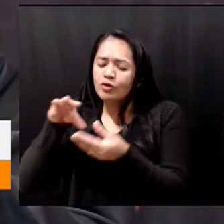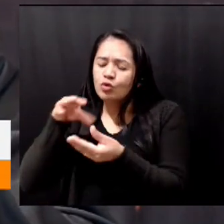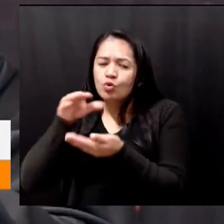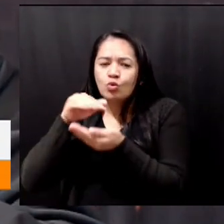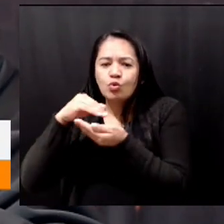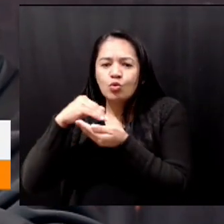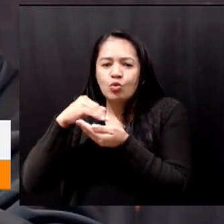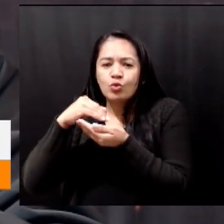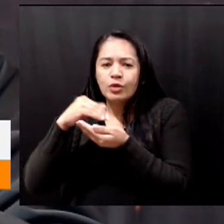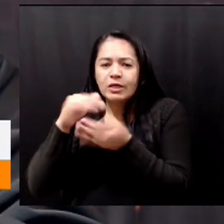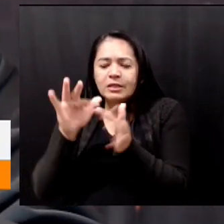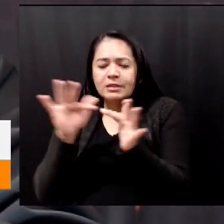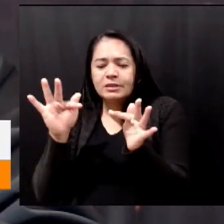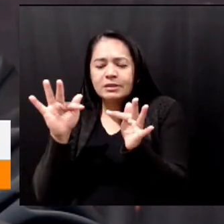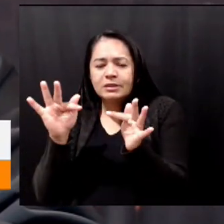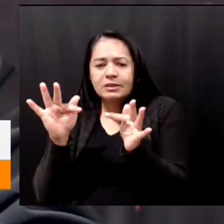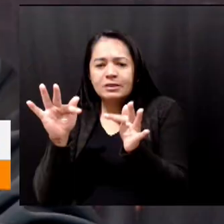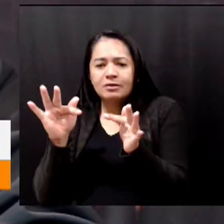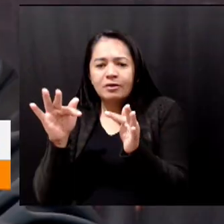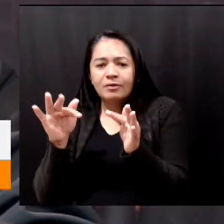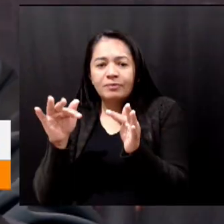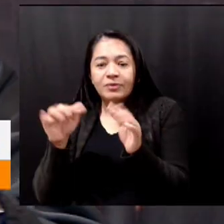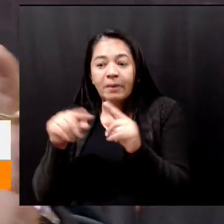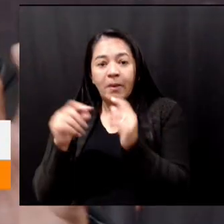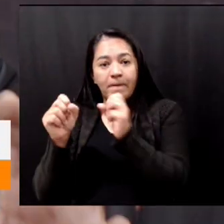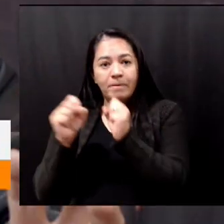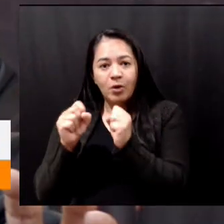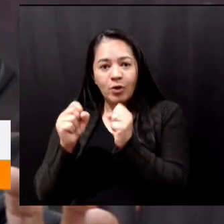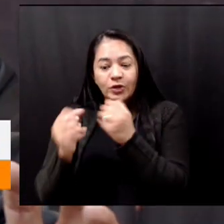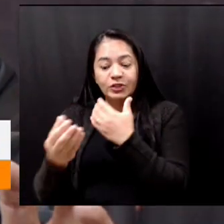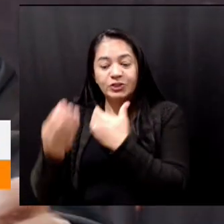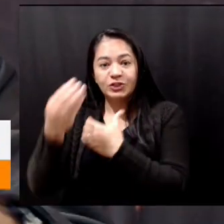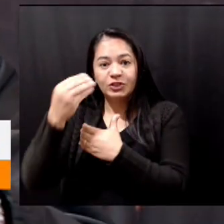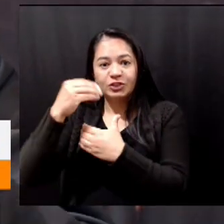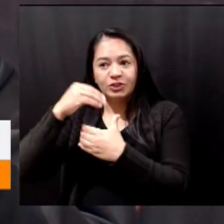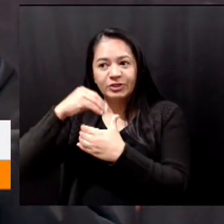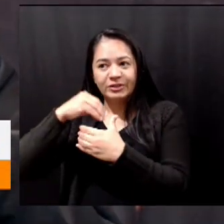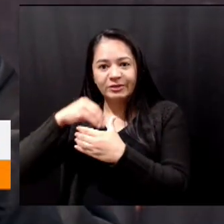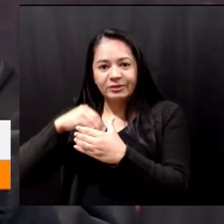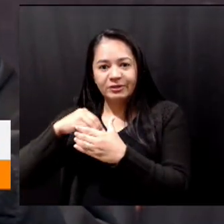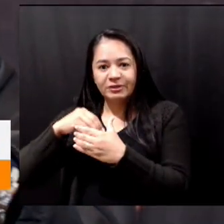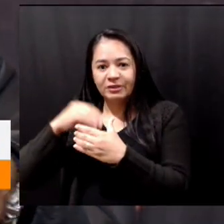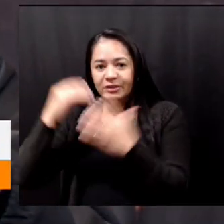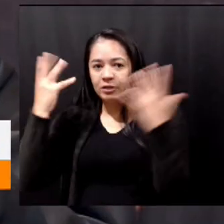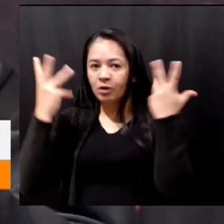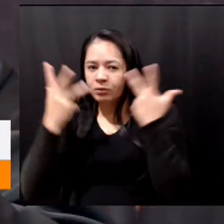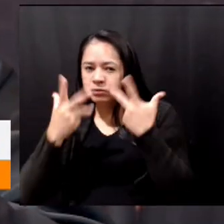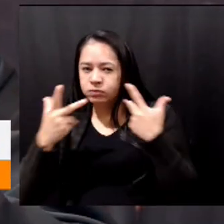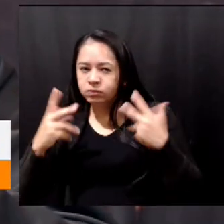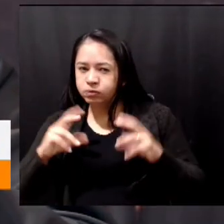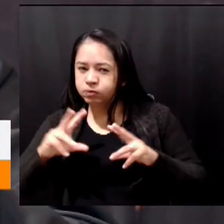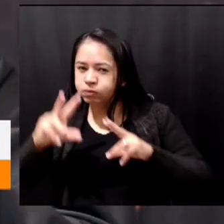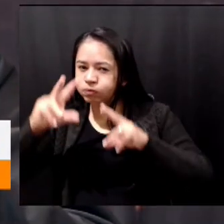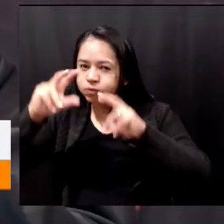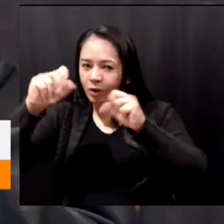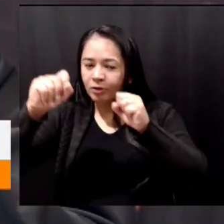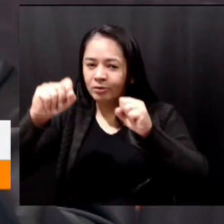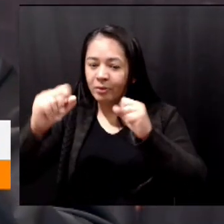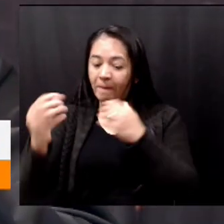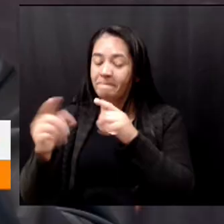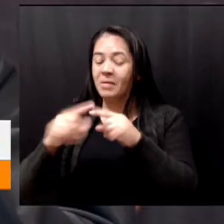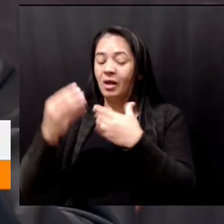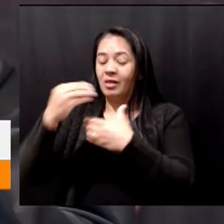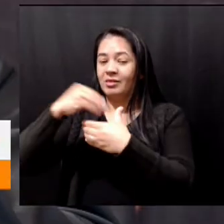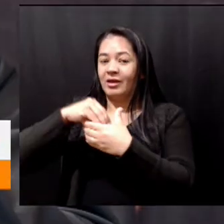vai, mas ele pode ter um animal fortíssimo lá dentro, mas por enquanto ele está ali. Então, a incubadora, normalmente, ela